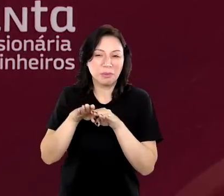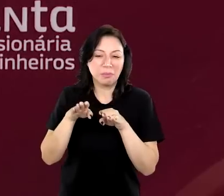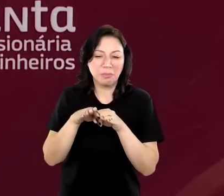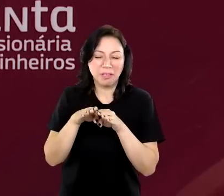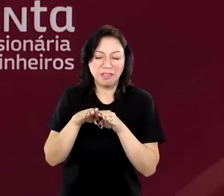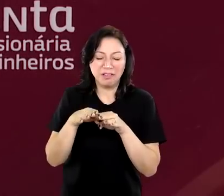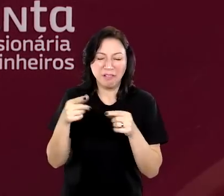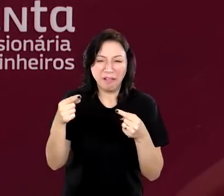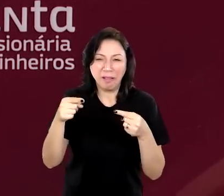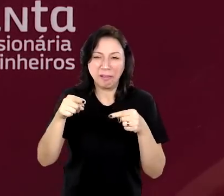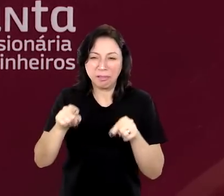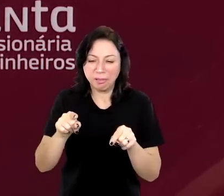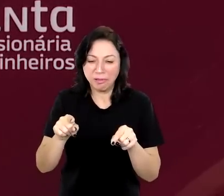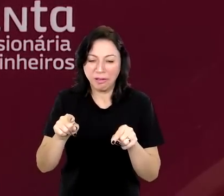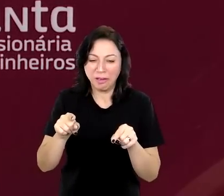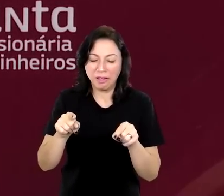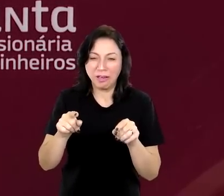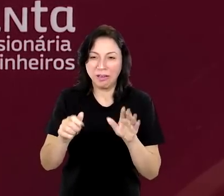Aquilo que nós somos.